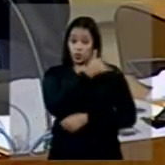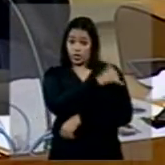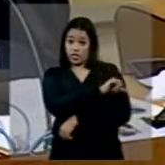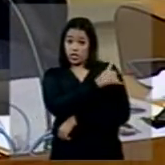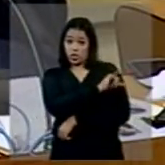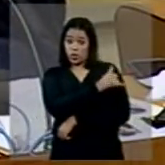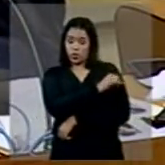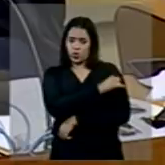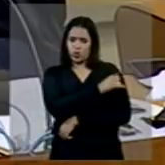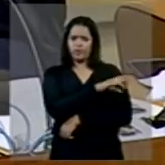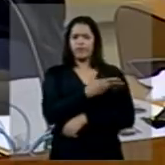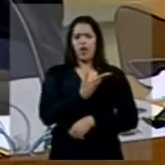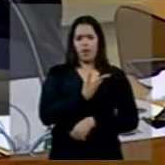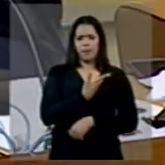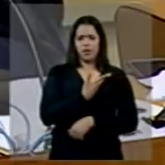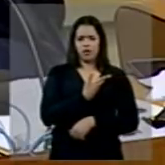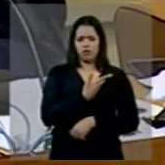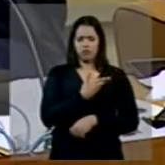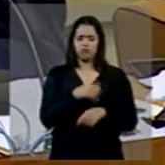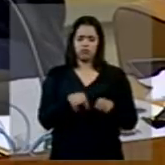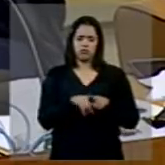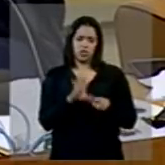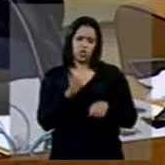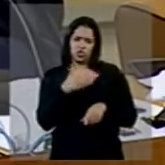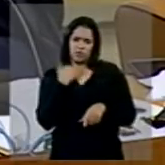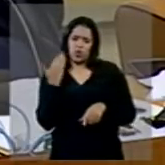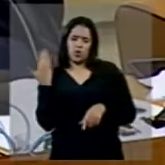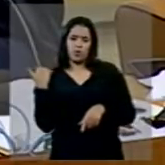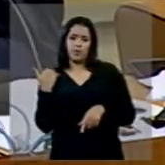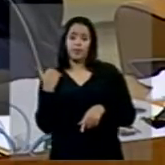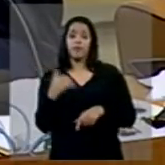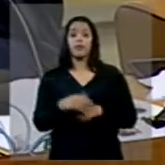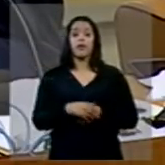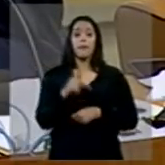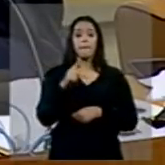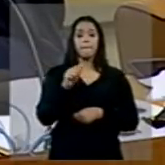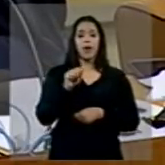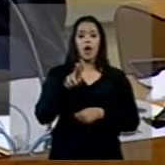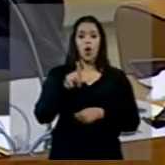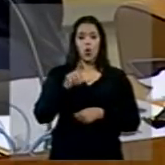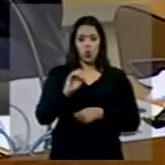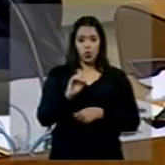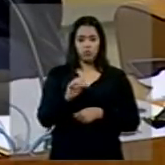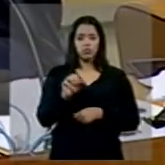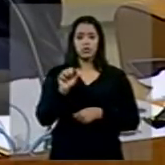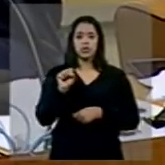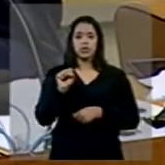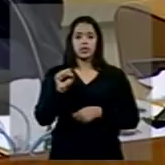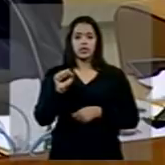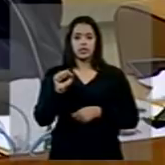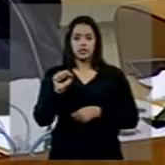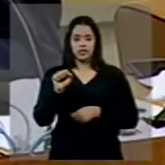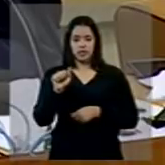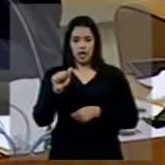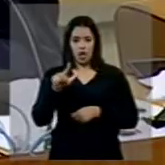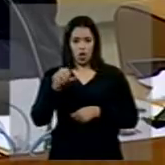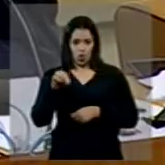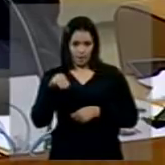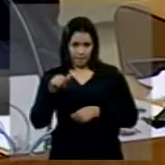meu prezado amigo, meu estimado e saudoso amigo Paulo César Salomão, qualificou